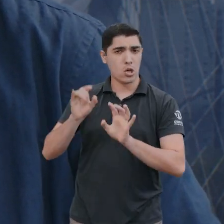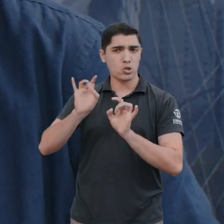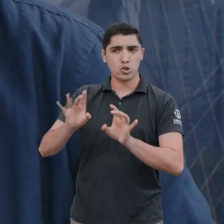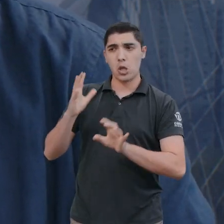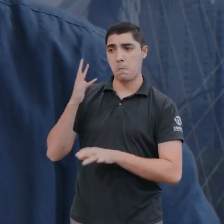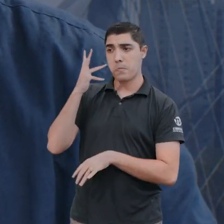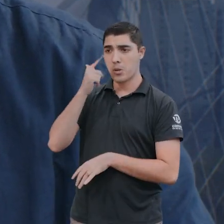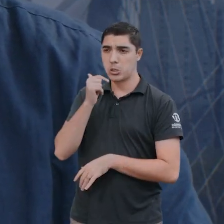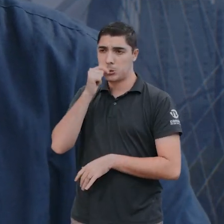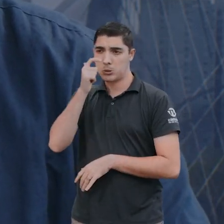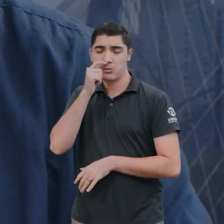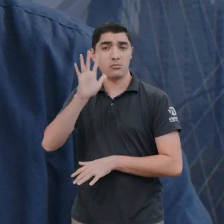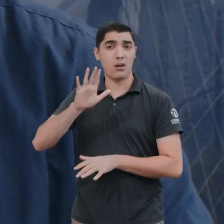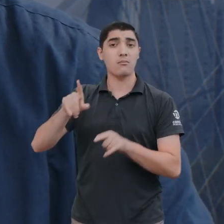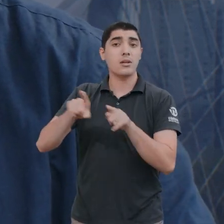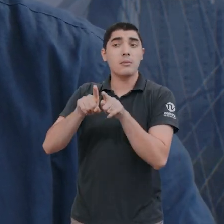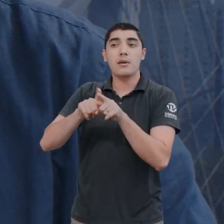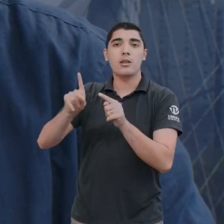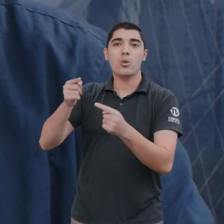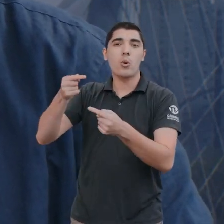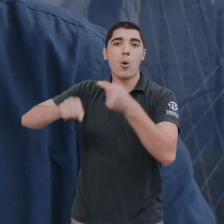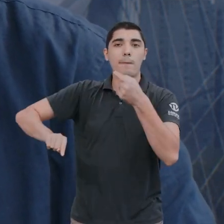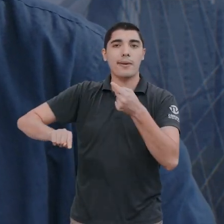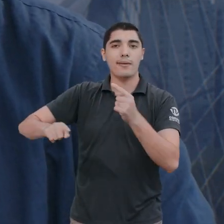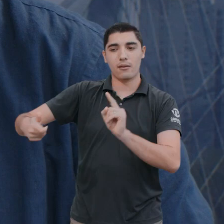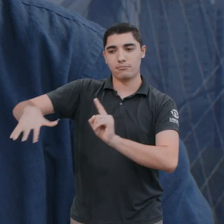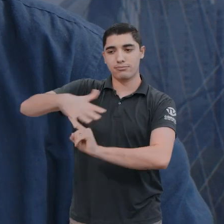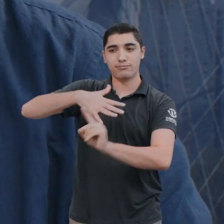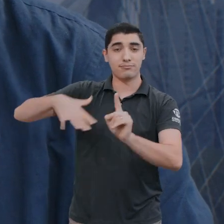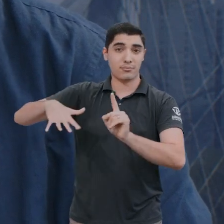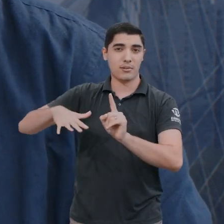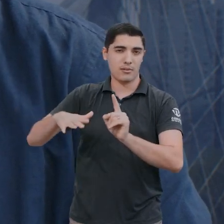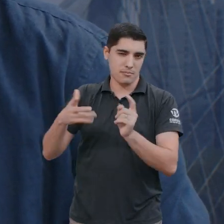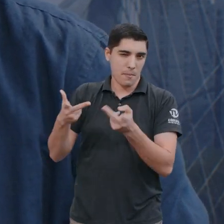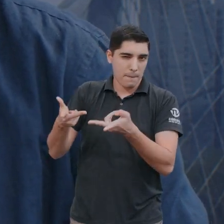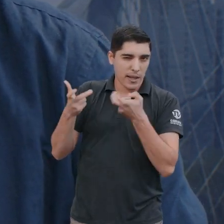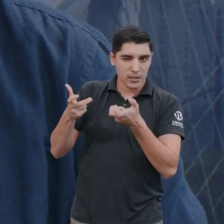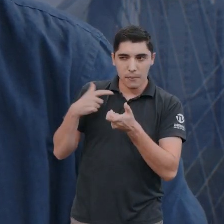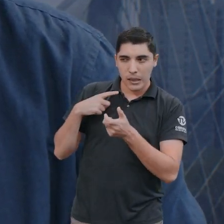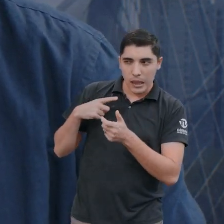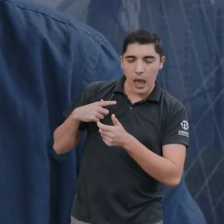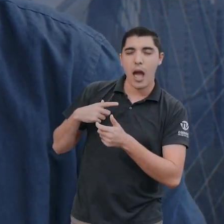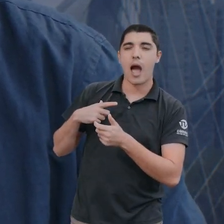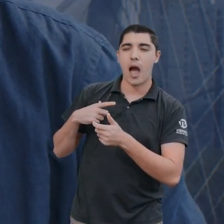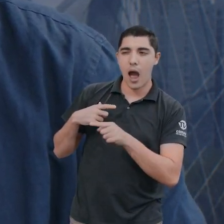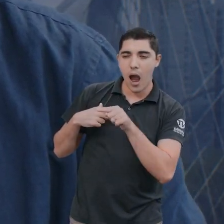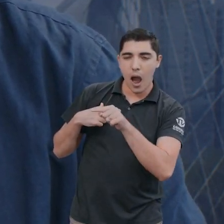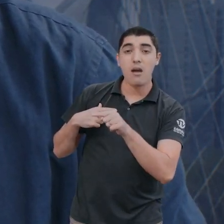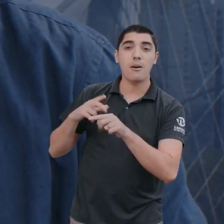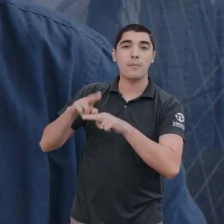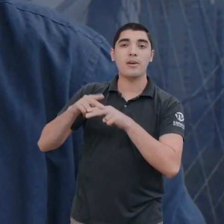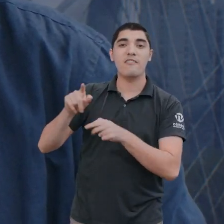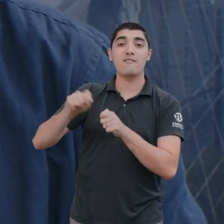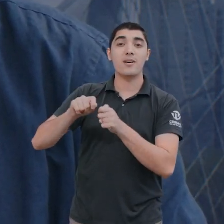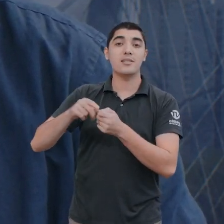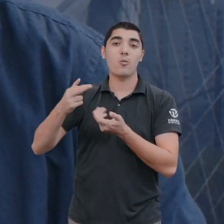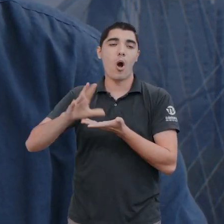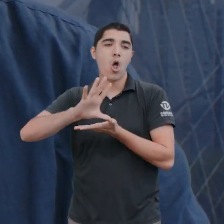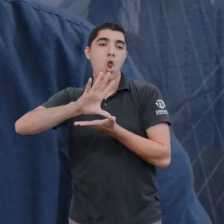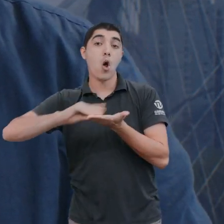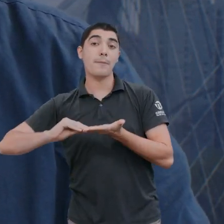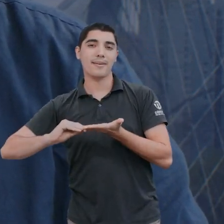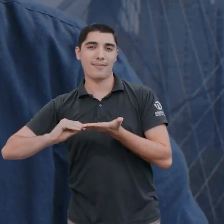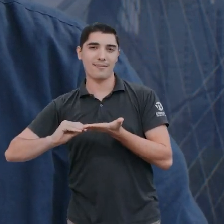para a questão jurídica, mas para a questão social e ambiental, se você for avaliar qual que é o material que foi empregado para criar essa réplica